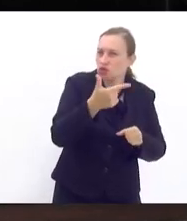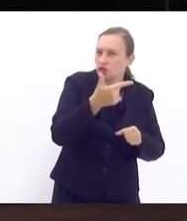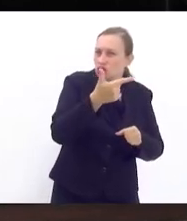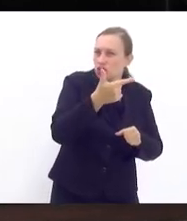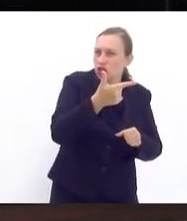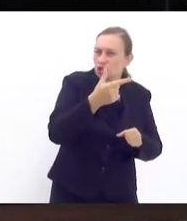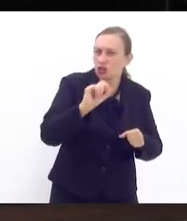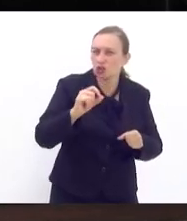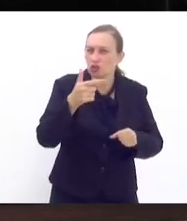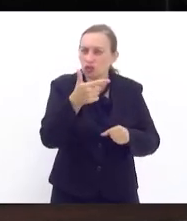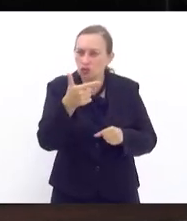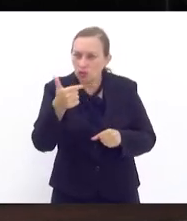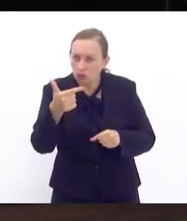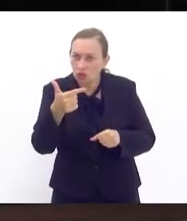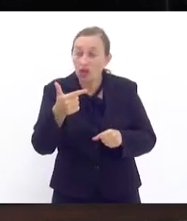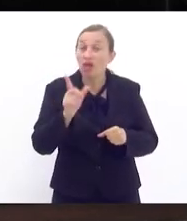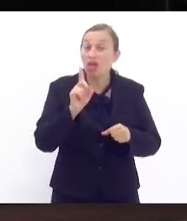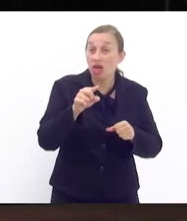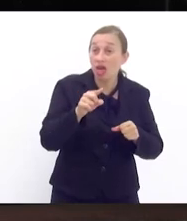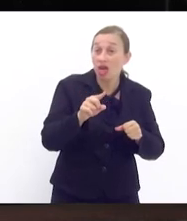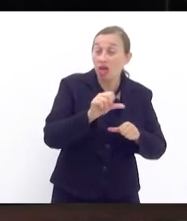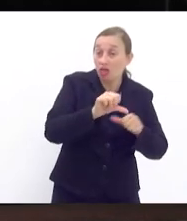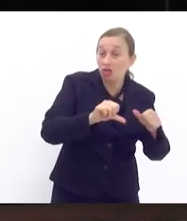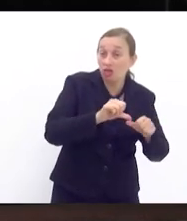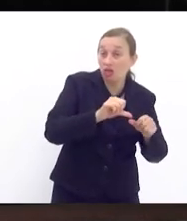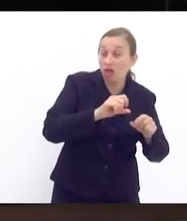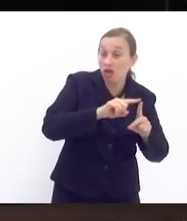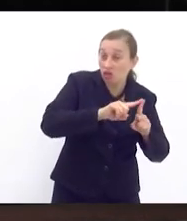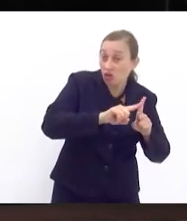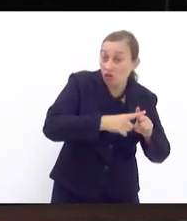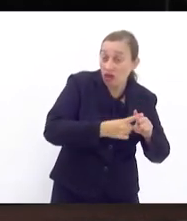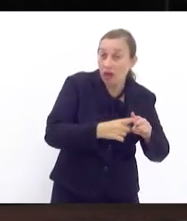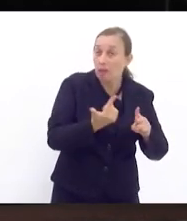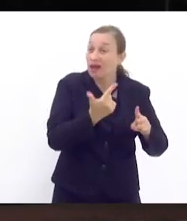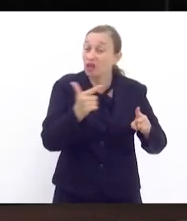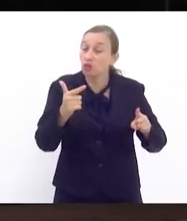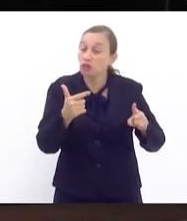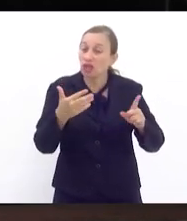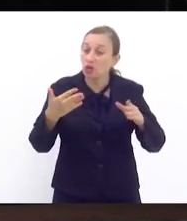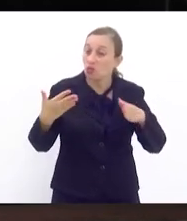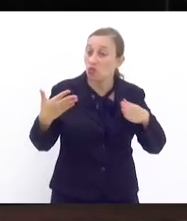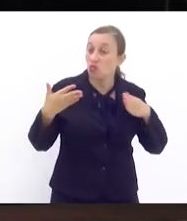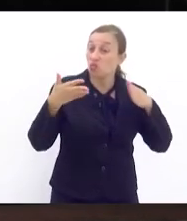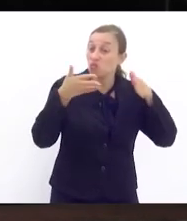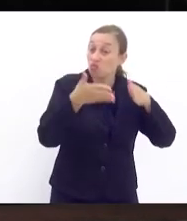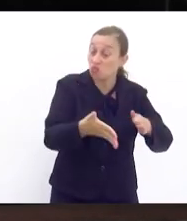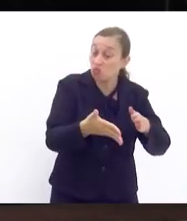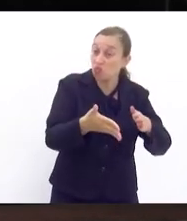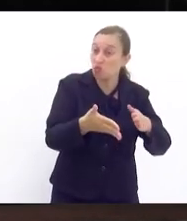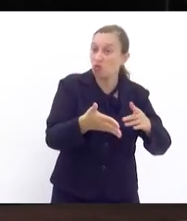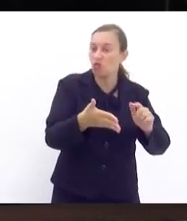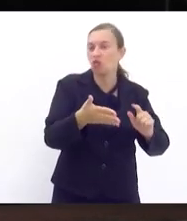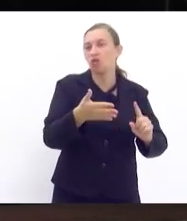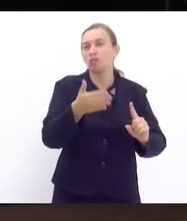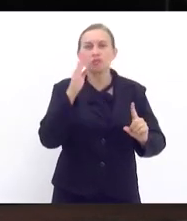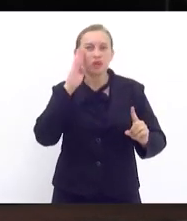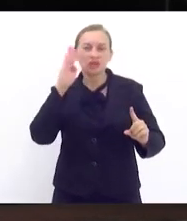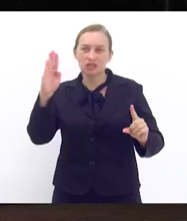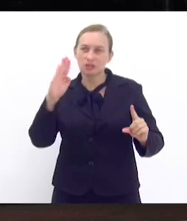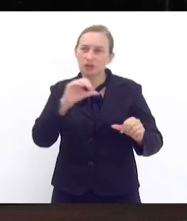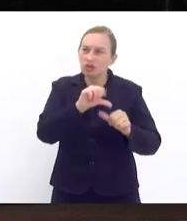2002, e ele é renovado, mas não há um padrão dessa renovação. Nós já tivemos uma renovação